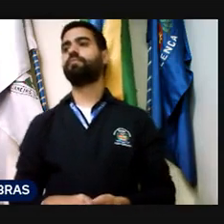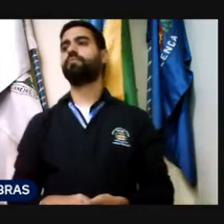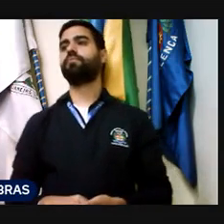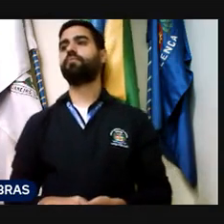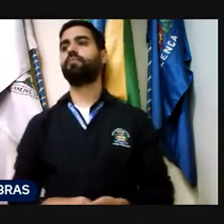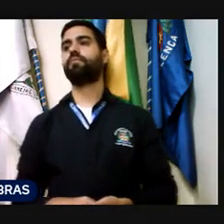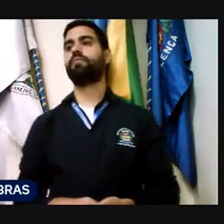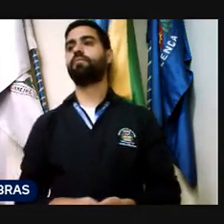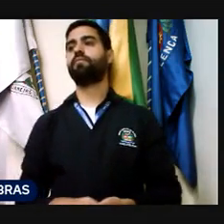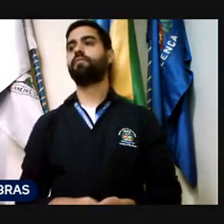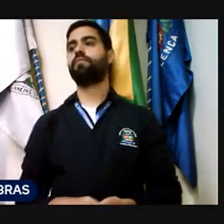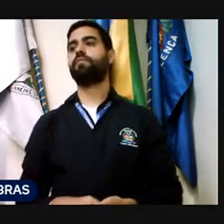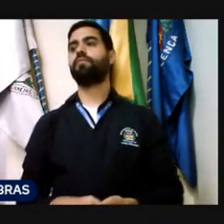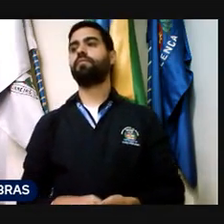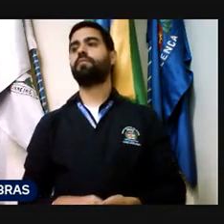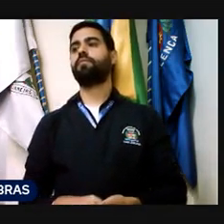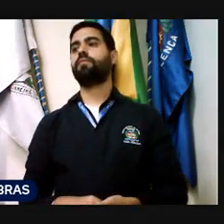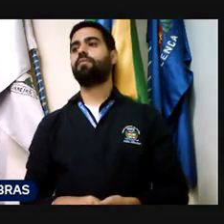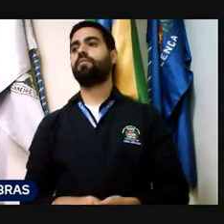Vereador Deis Nogueira.